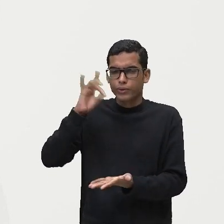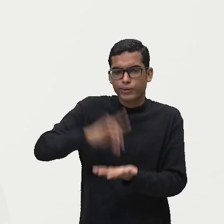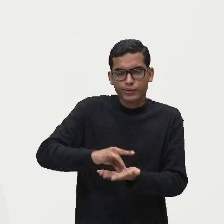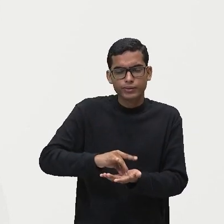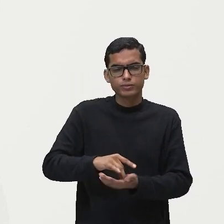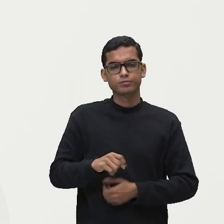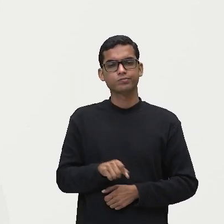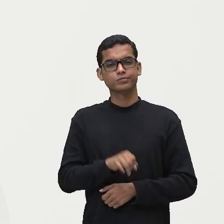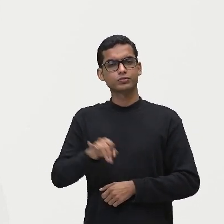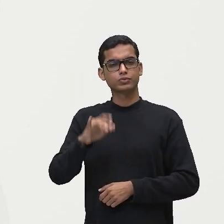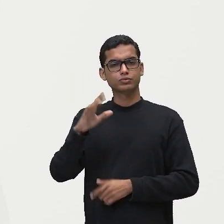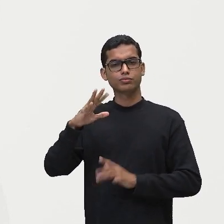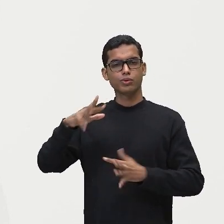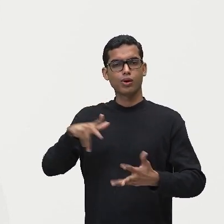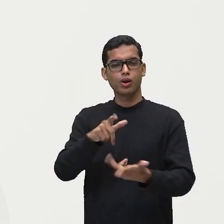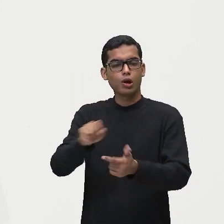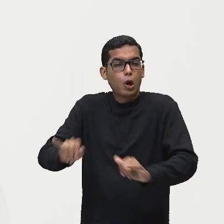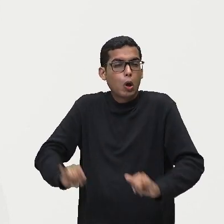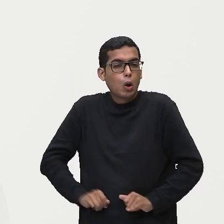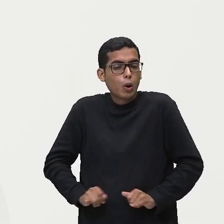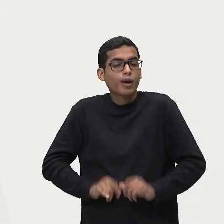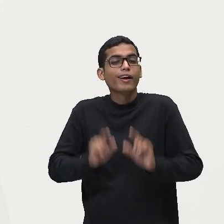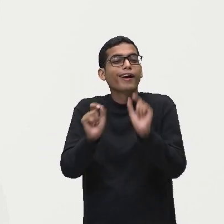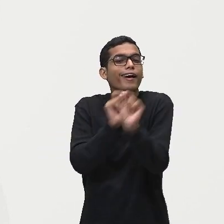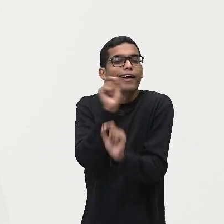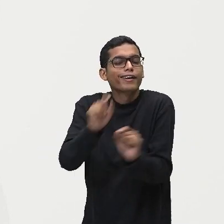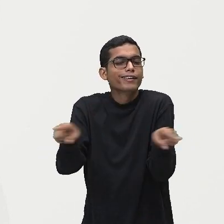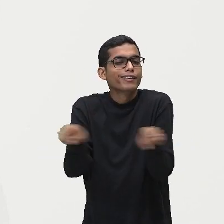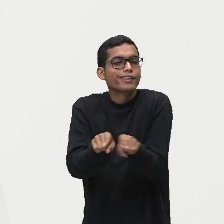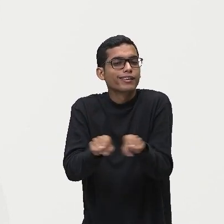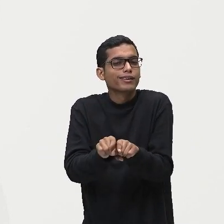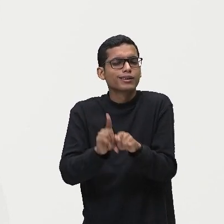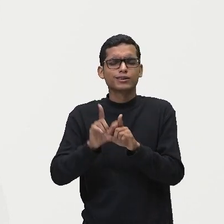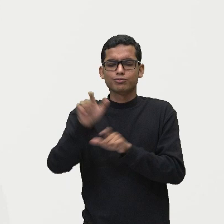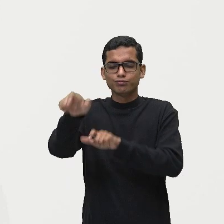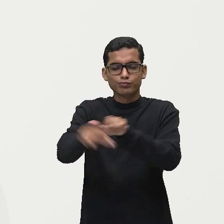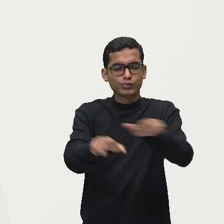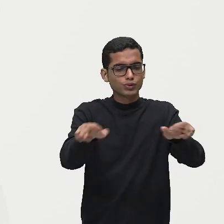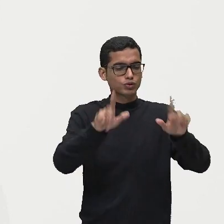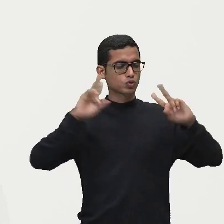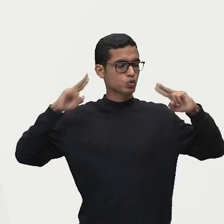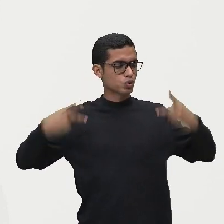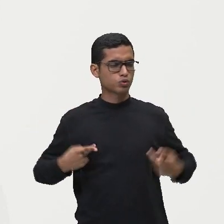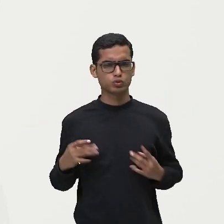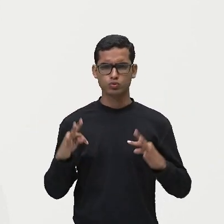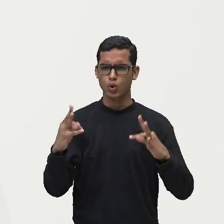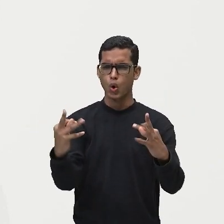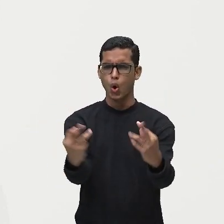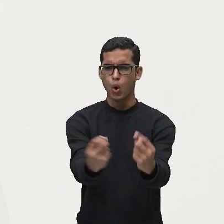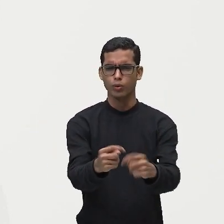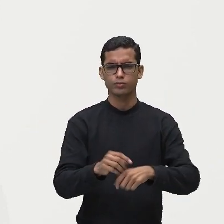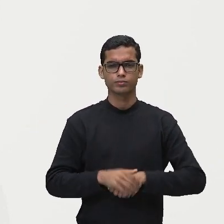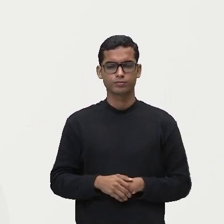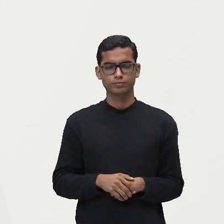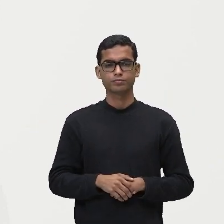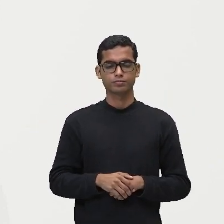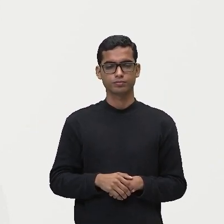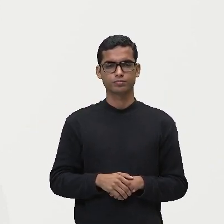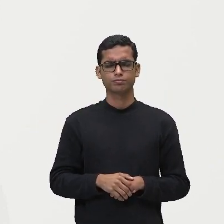nosso planeta sofre, quem sofre também somos todos nós. Tá bom? E aí você deve estar